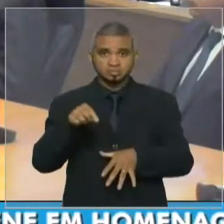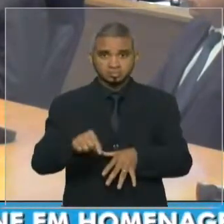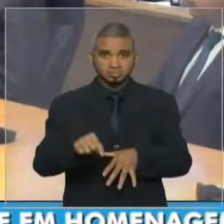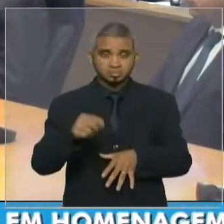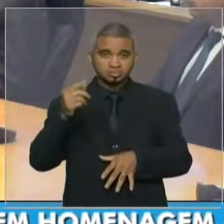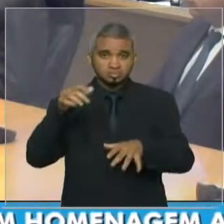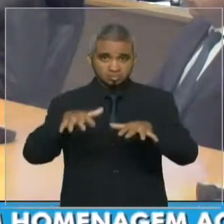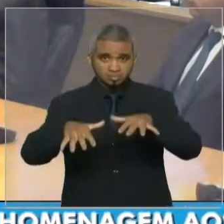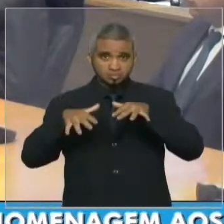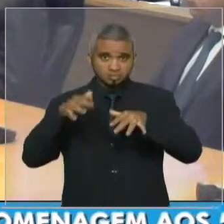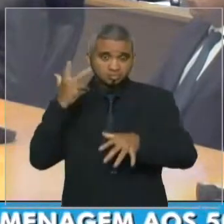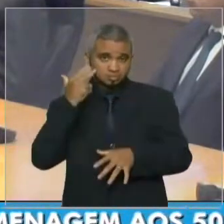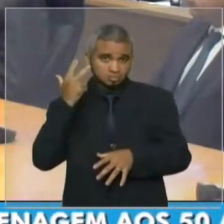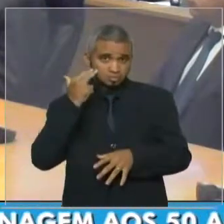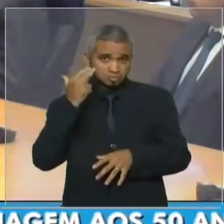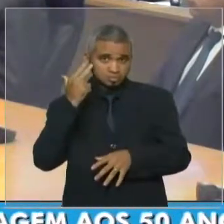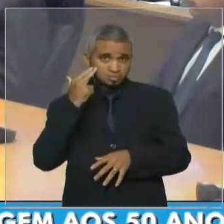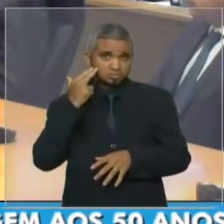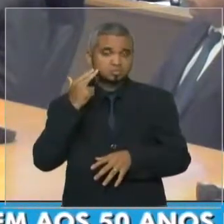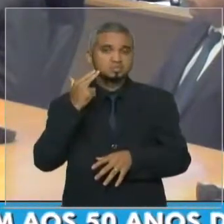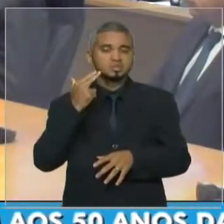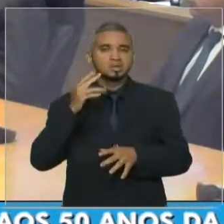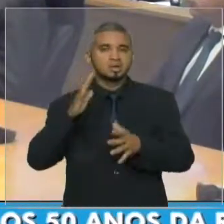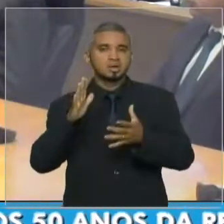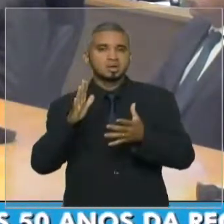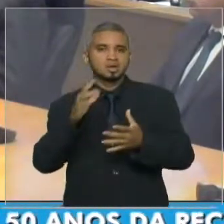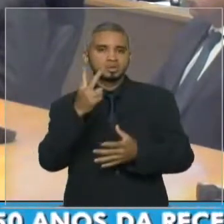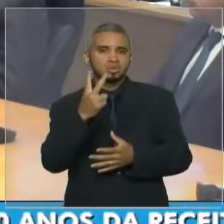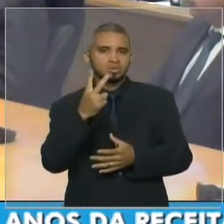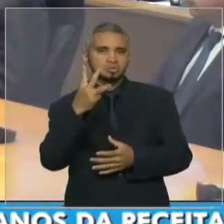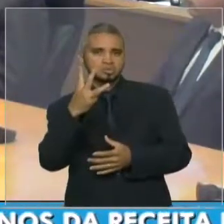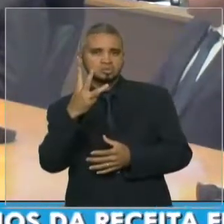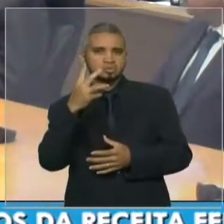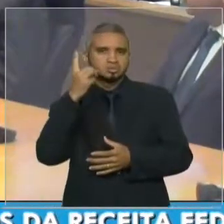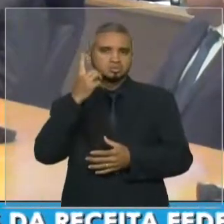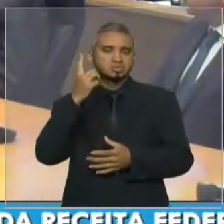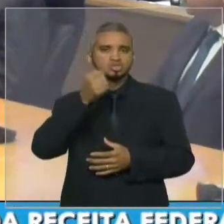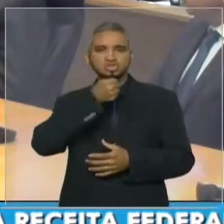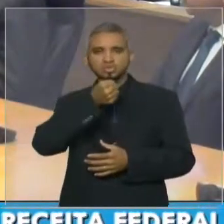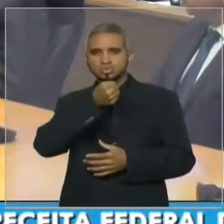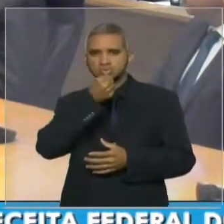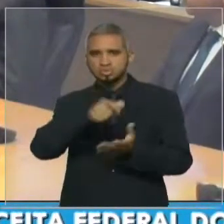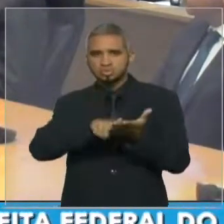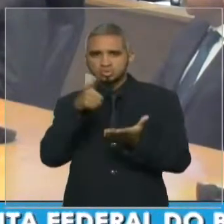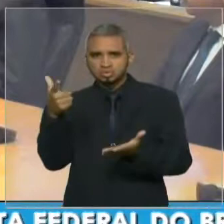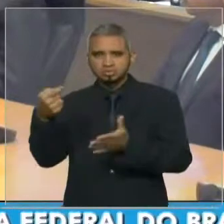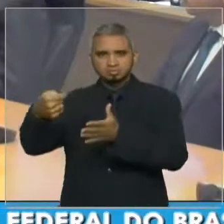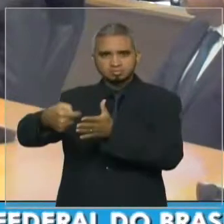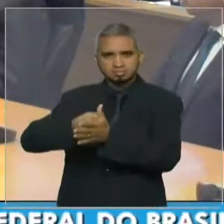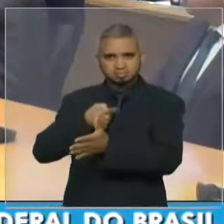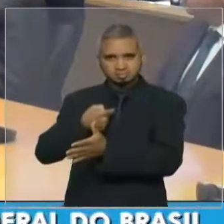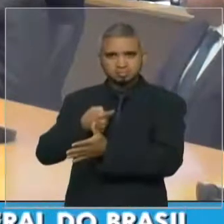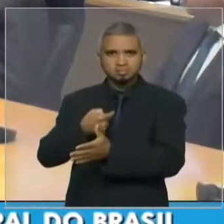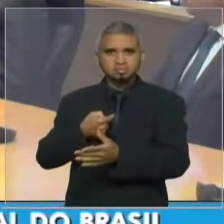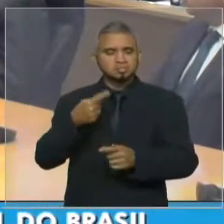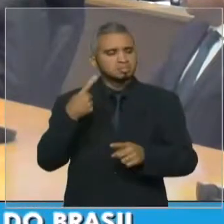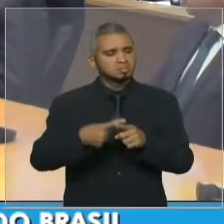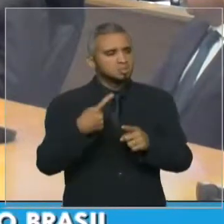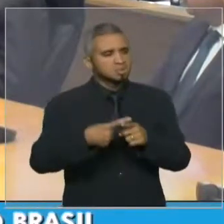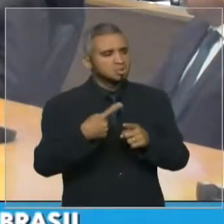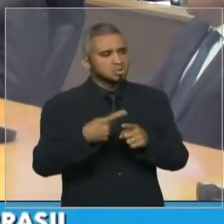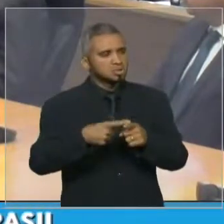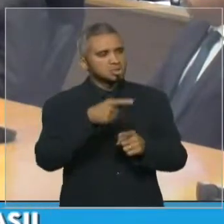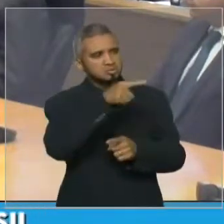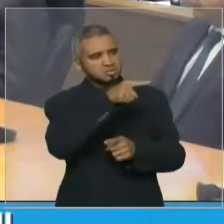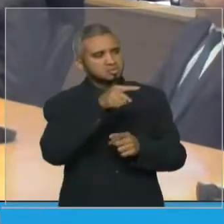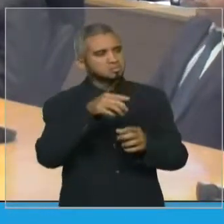ordinária, eu fui questionado por 2 ou 3 colegas jornalistas sobre a razão de homenagear a